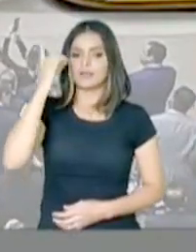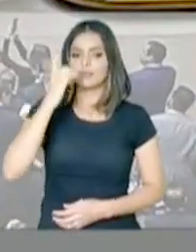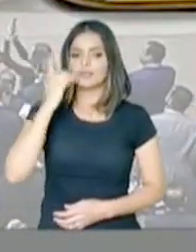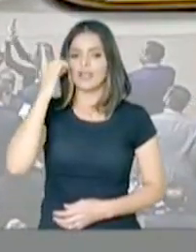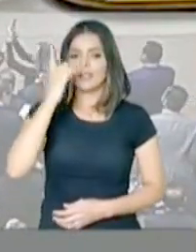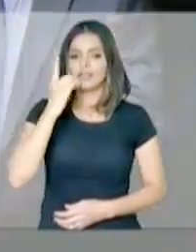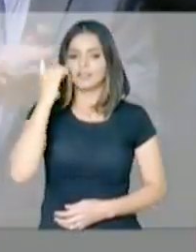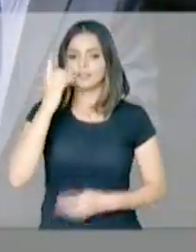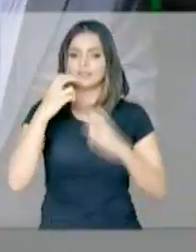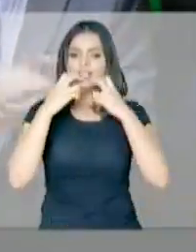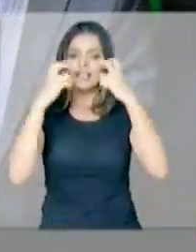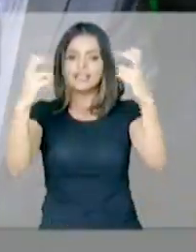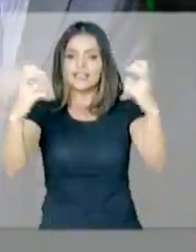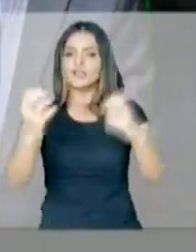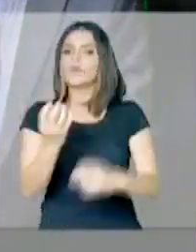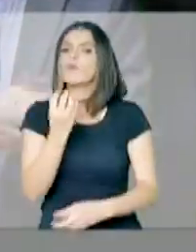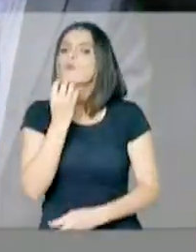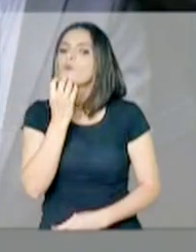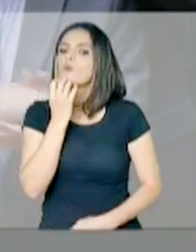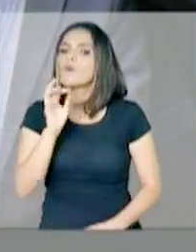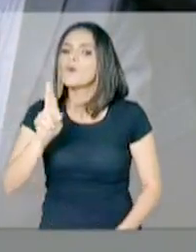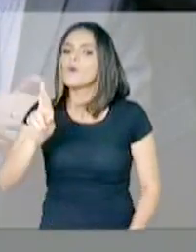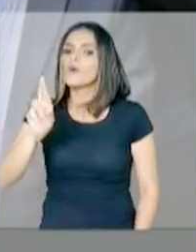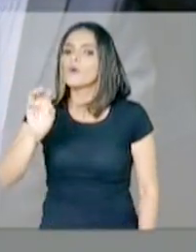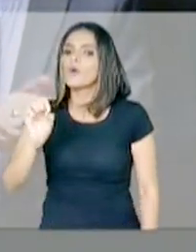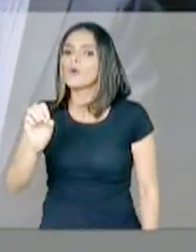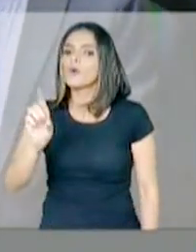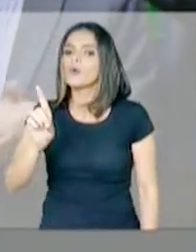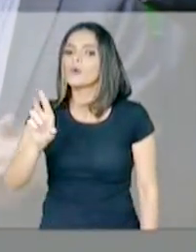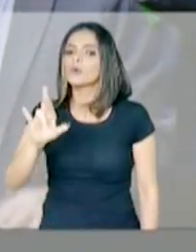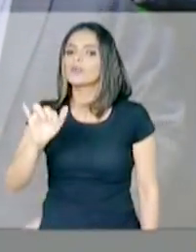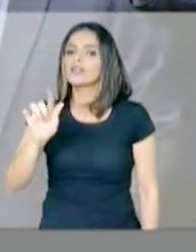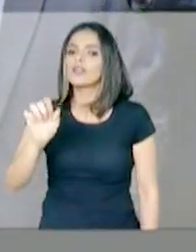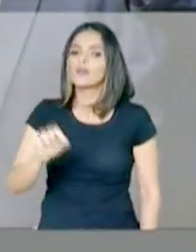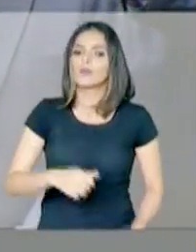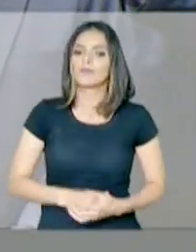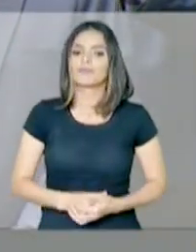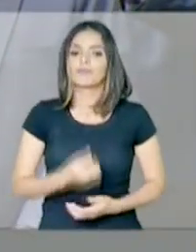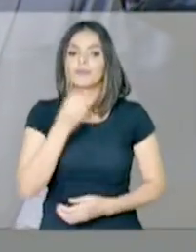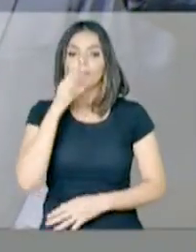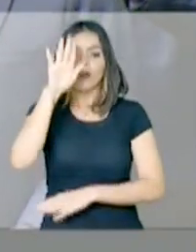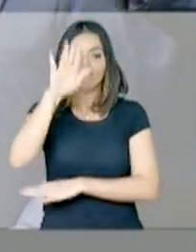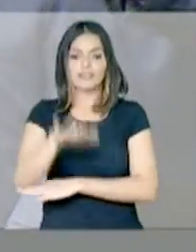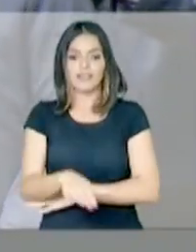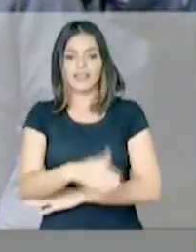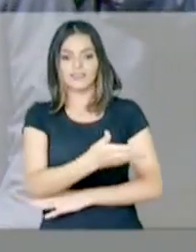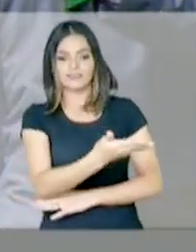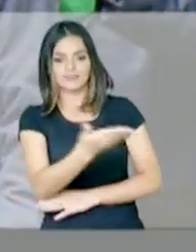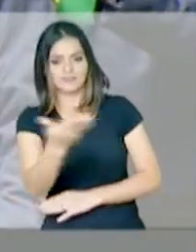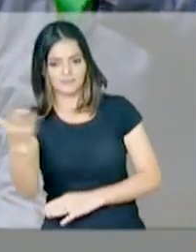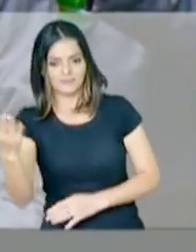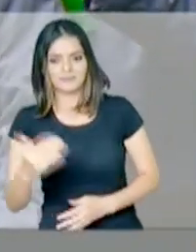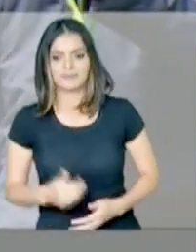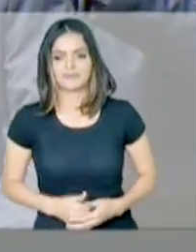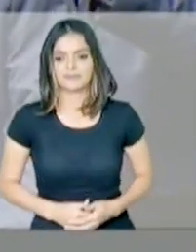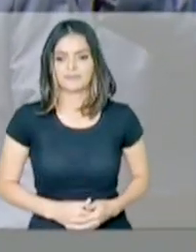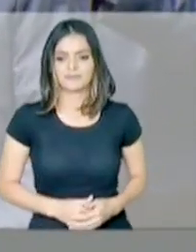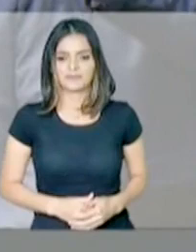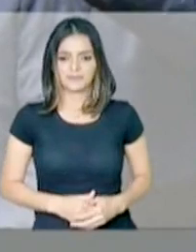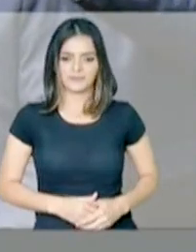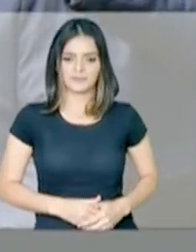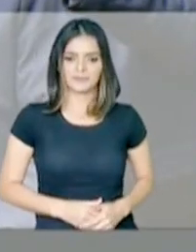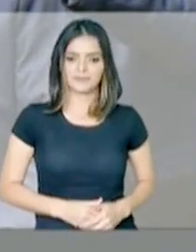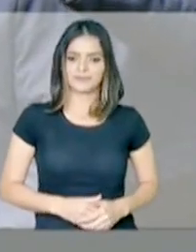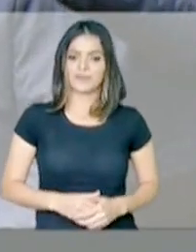hoje já há uma segurança de ter pelo menos 330 votos, que já tem aí uma margem de 20 e poucos votos, né? Que